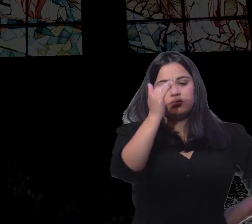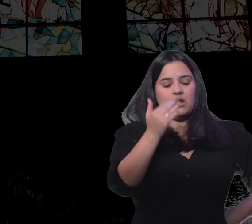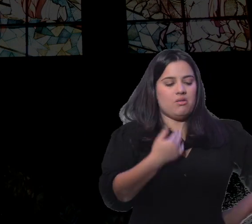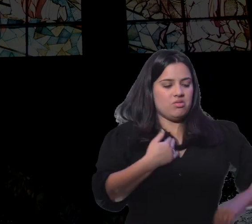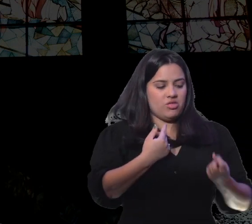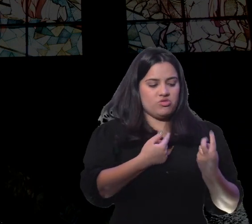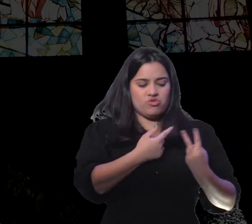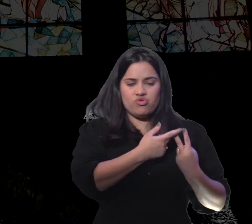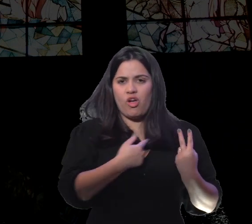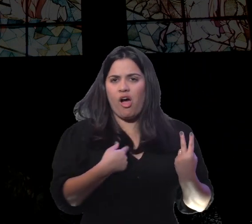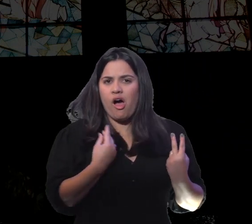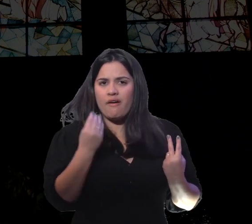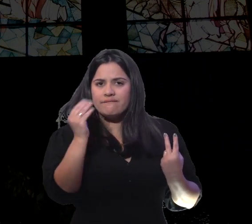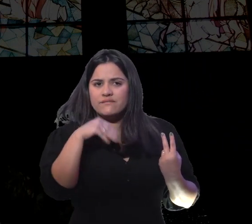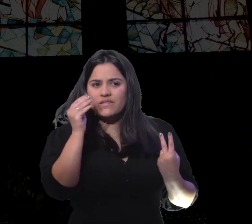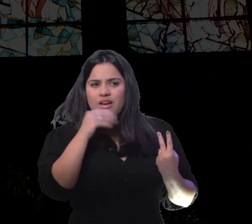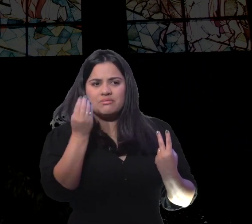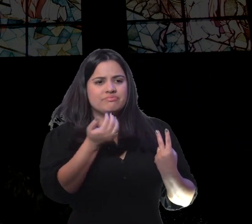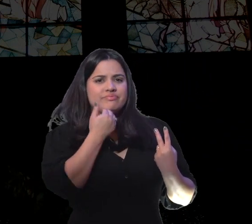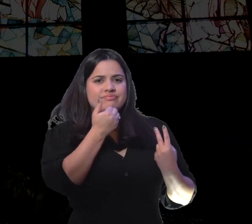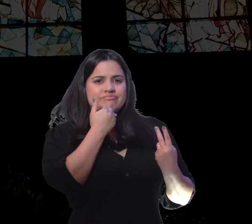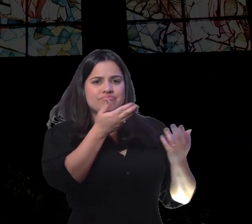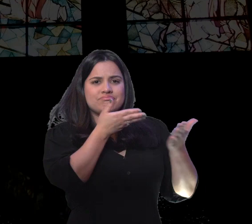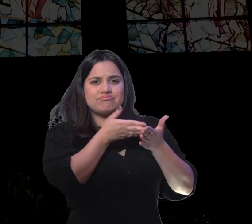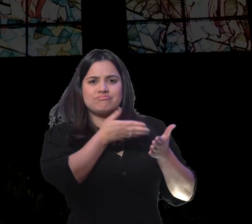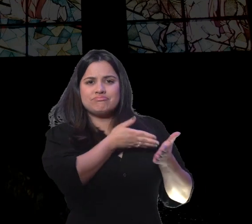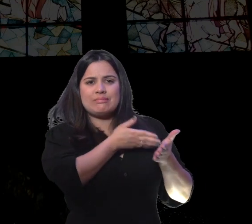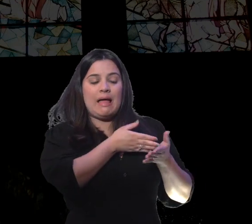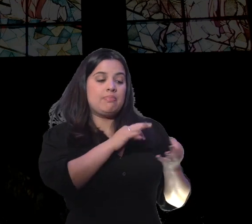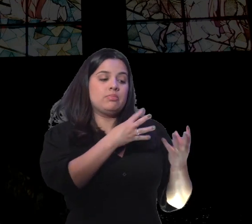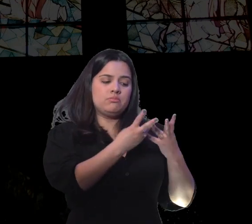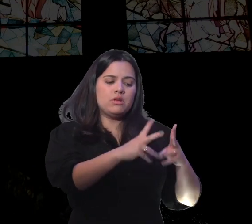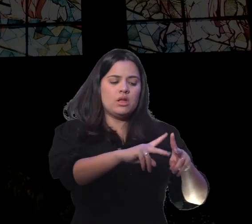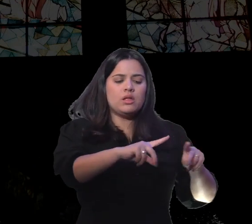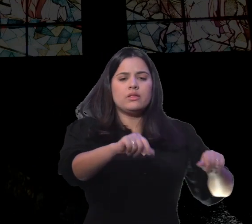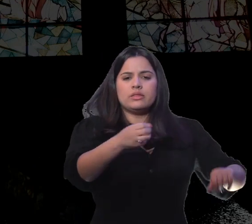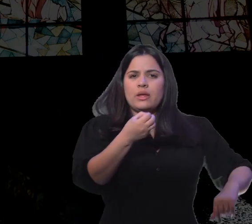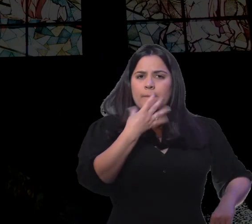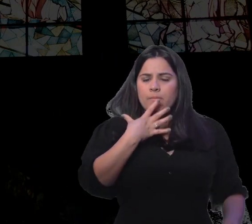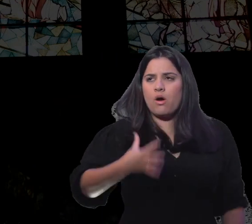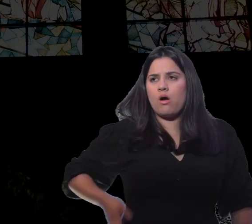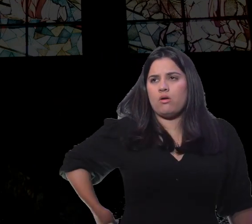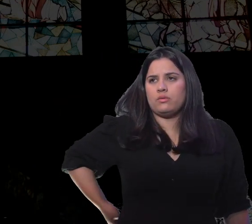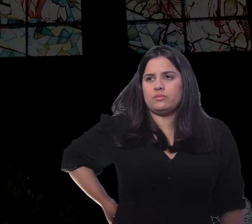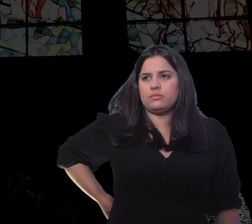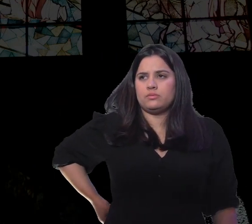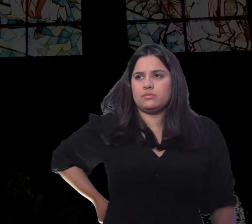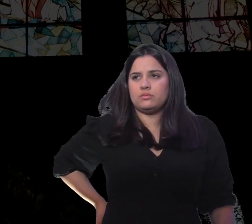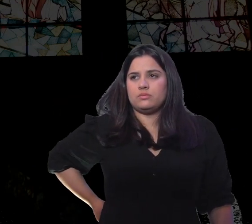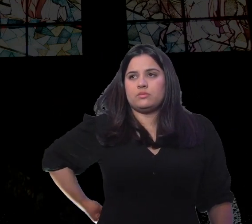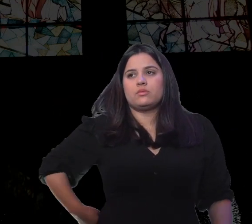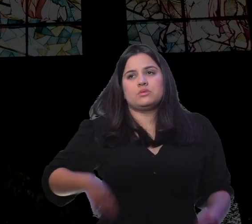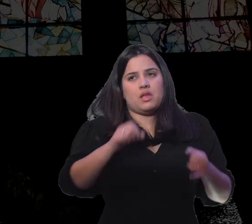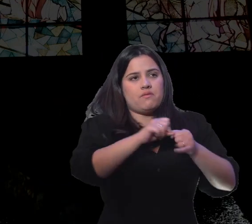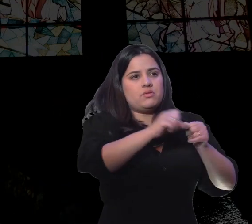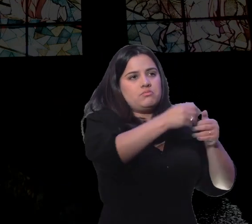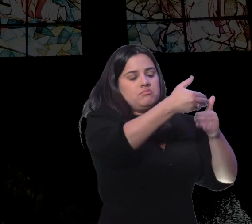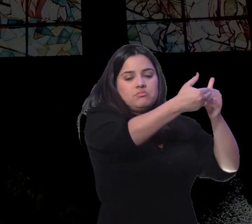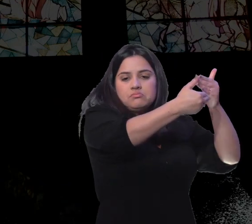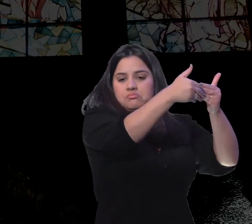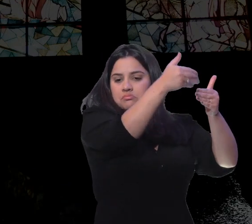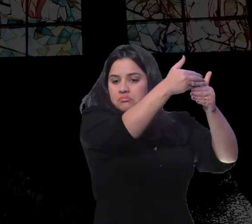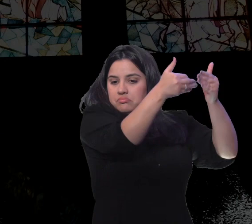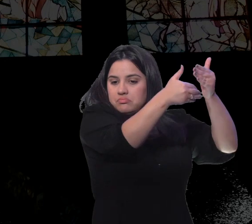caras. E aí, tinha outra coisa. A terra era boa. Eles eram espertos, eles protegeram a terra, eles fizeram muros. Eles